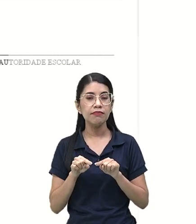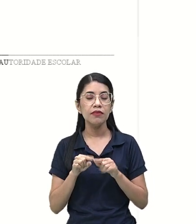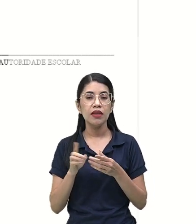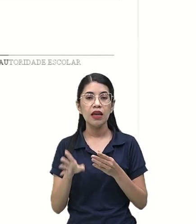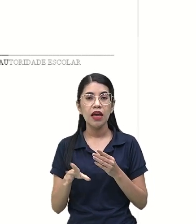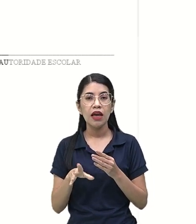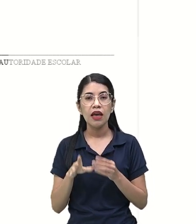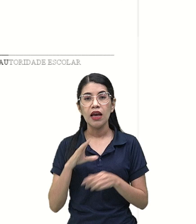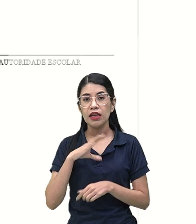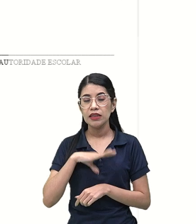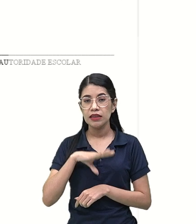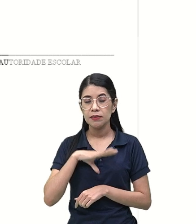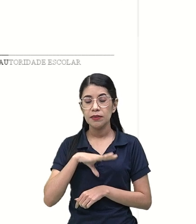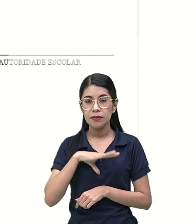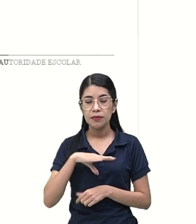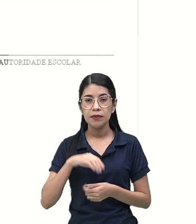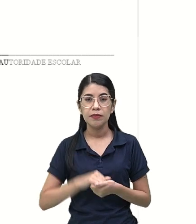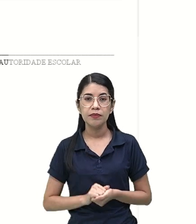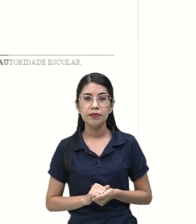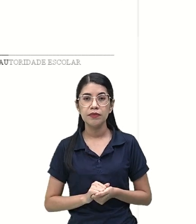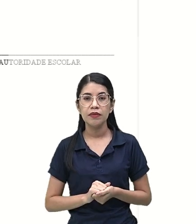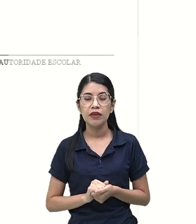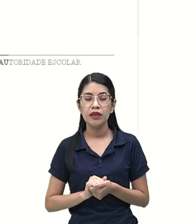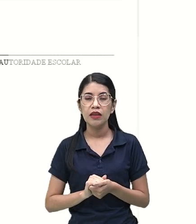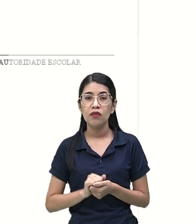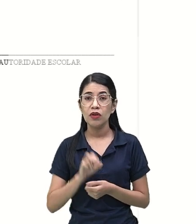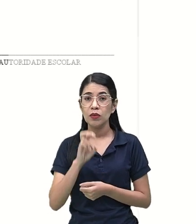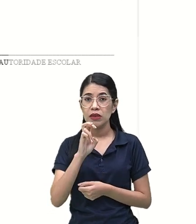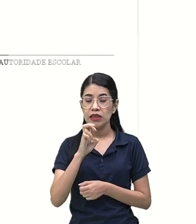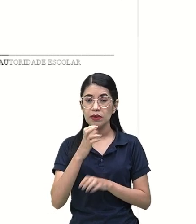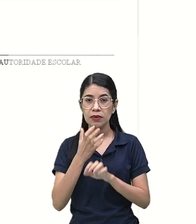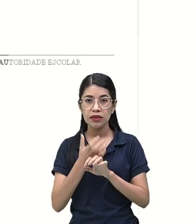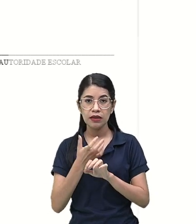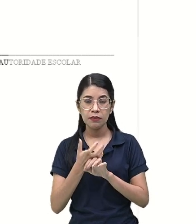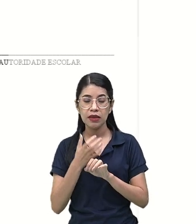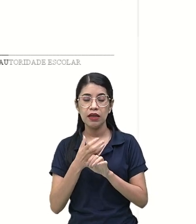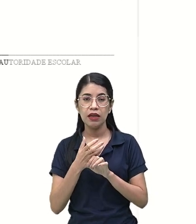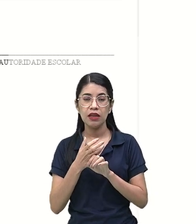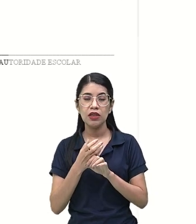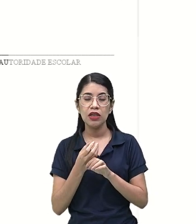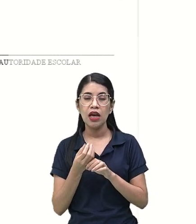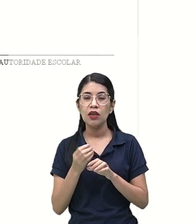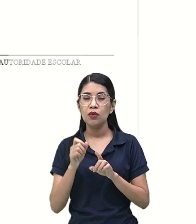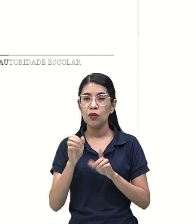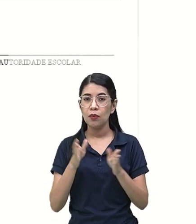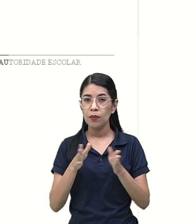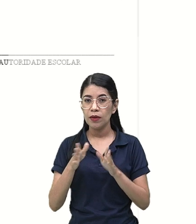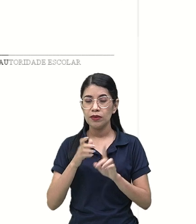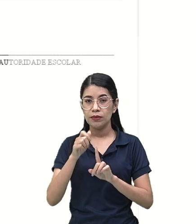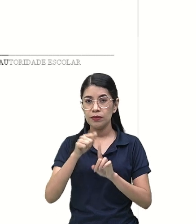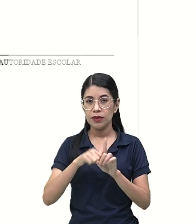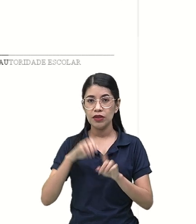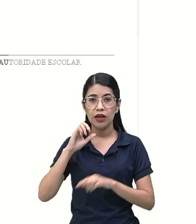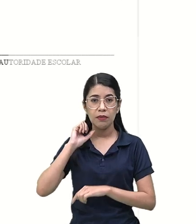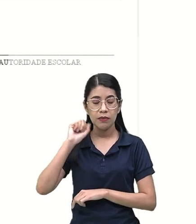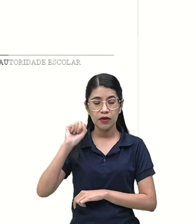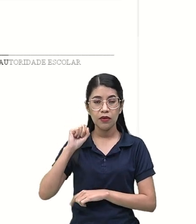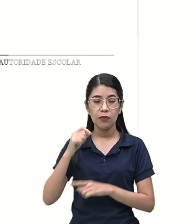portuguesa. 1/5 componente curricular dentro do mês de abril. Porque não teve espaço lá, porque lá só vai